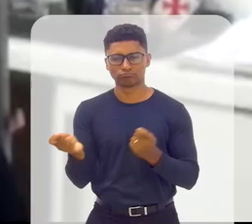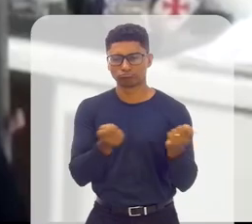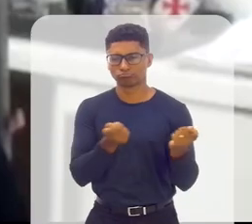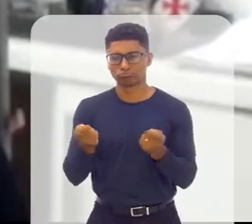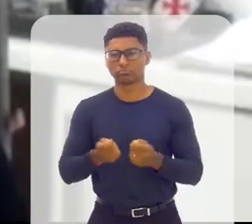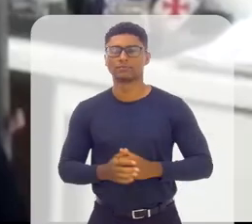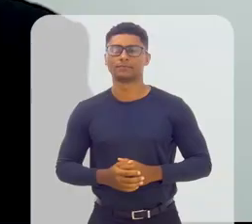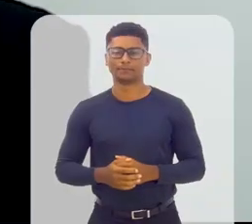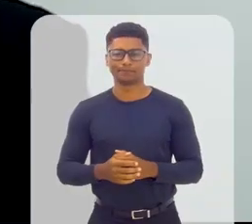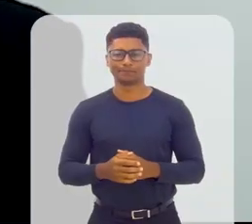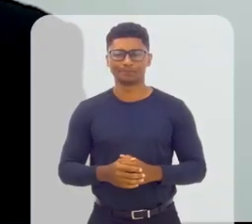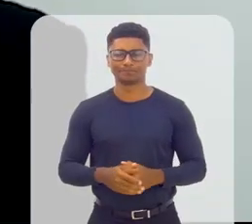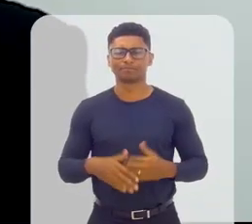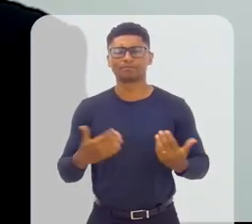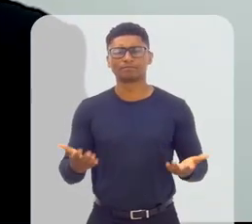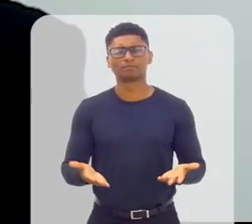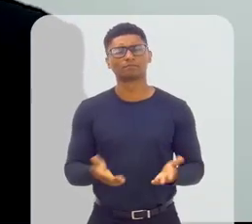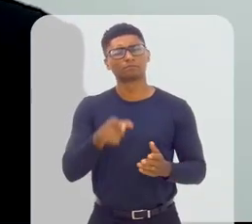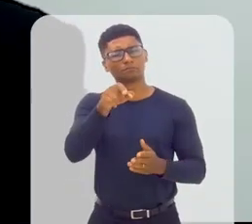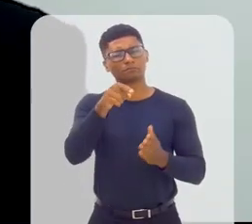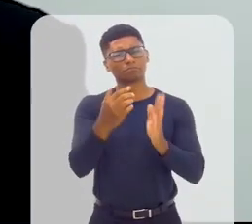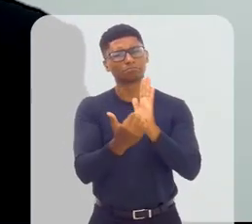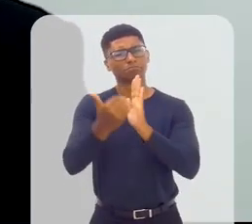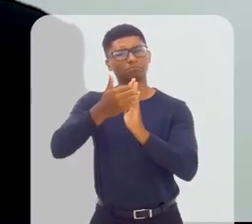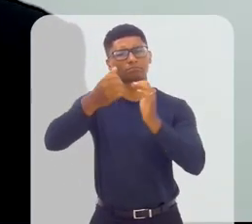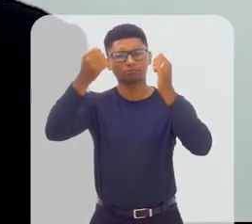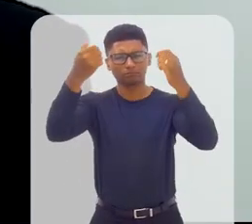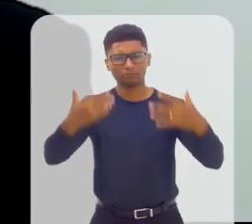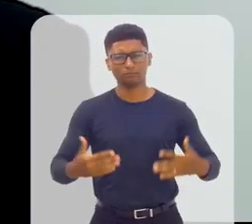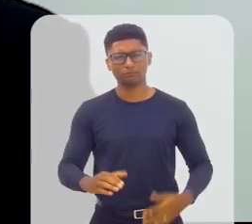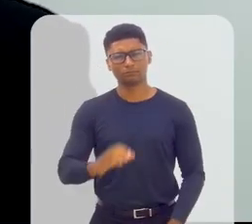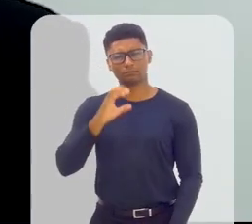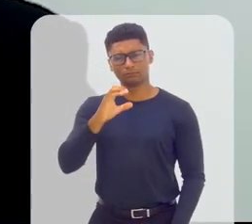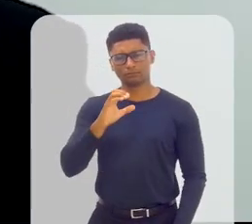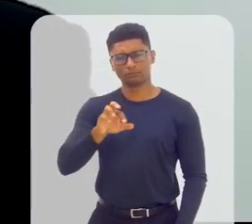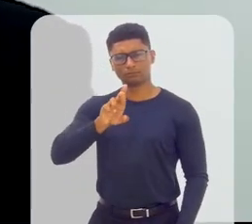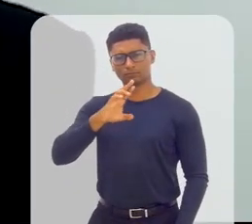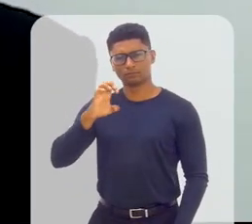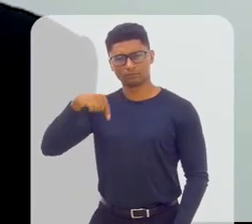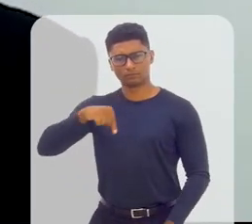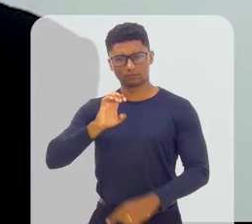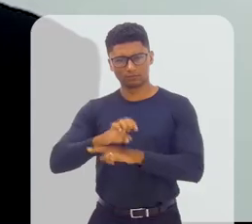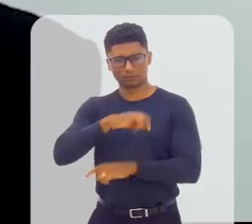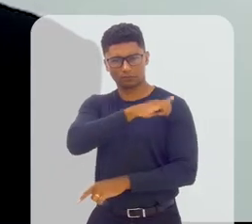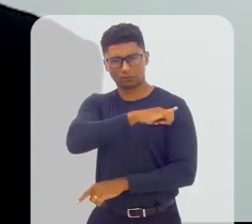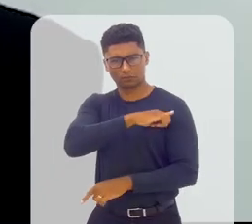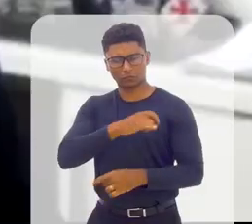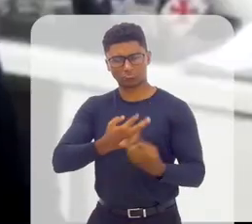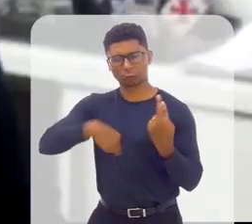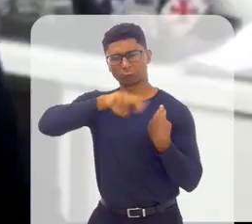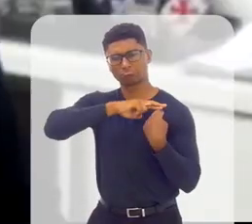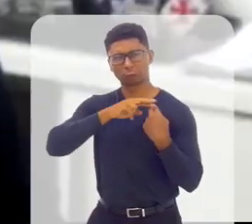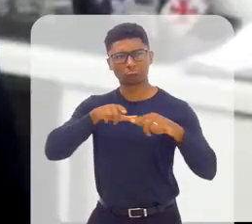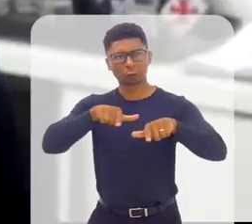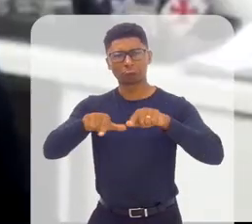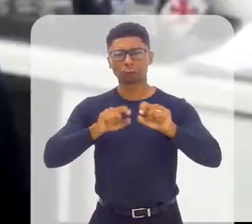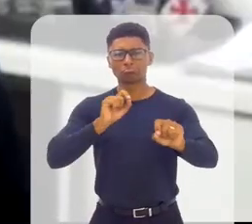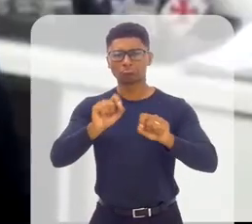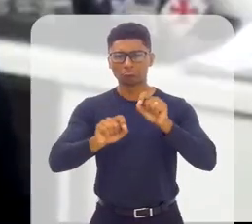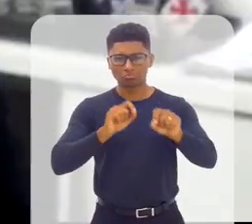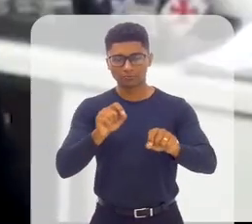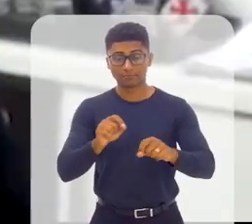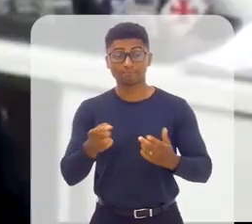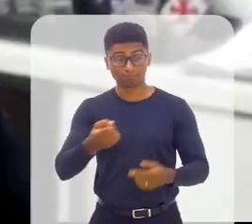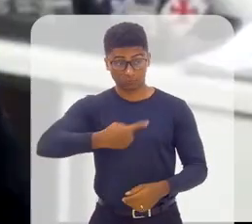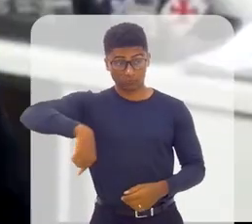imposta ao empresariado hoje. Você pode explicar um pouquinho o papel do CRC no Estado? Então, o Conselho Regional de Contabilidade é